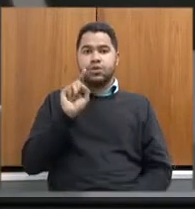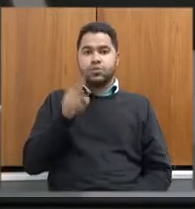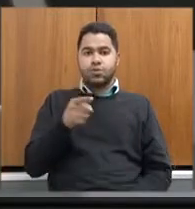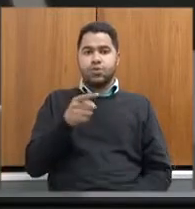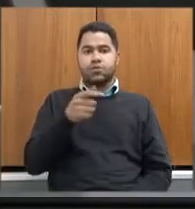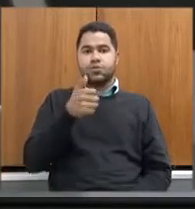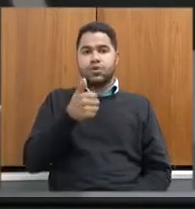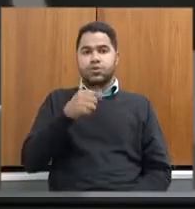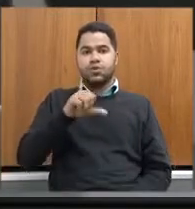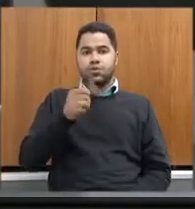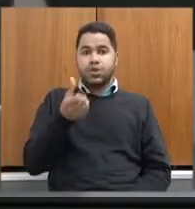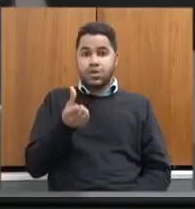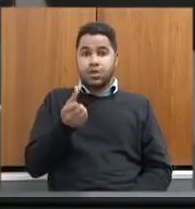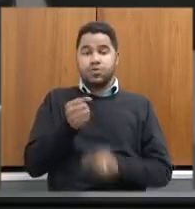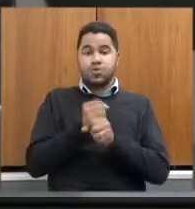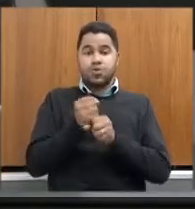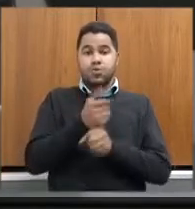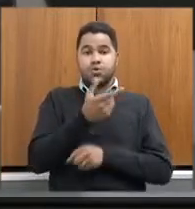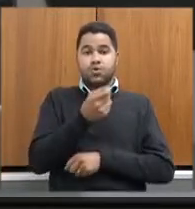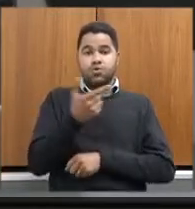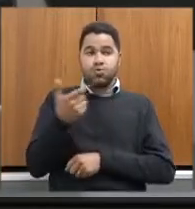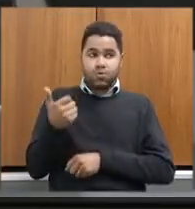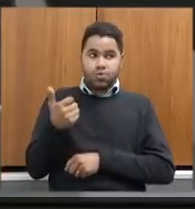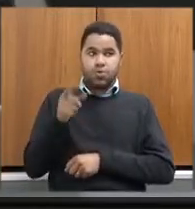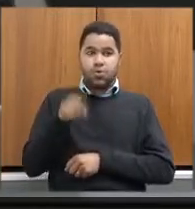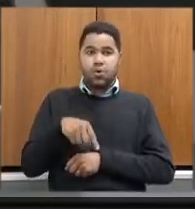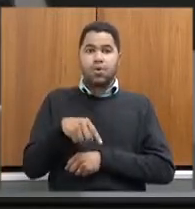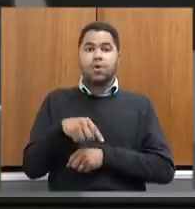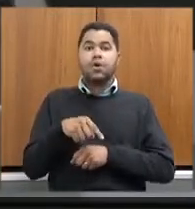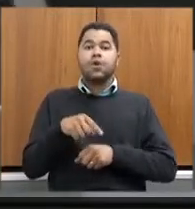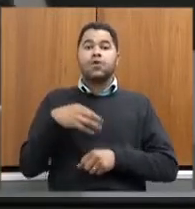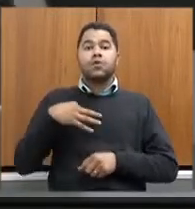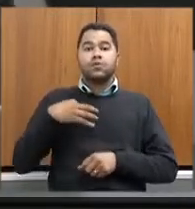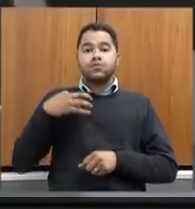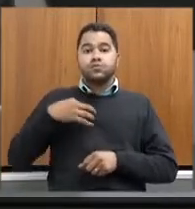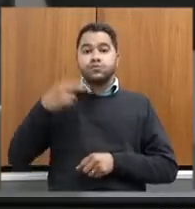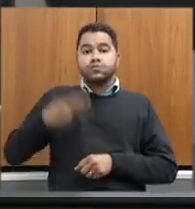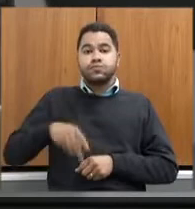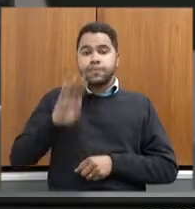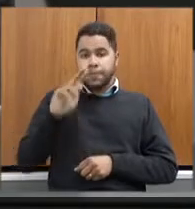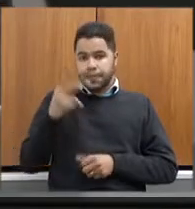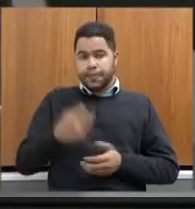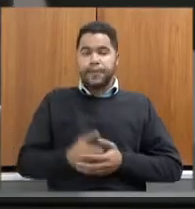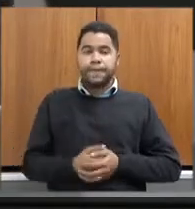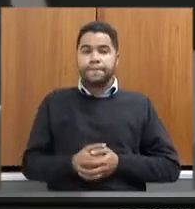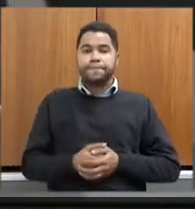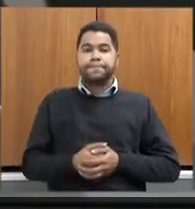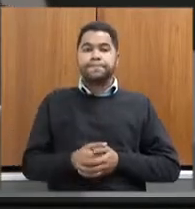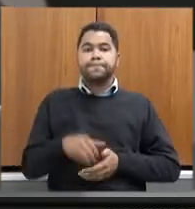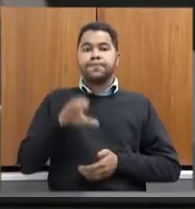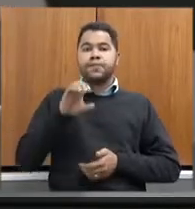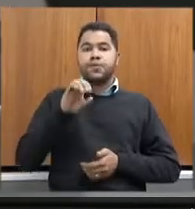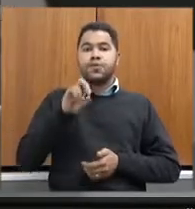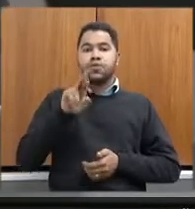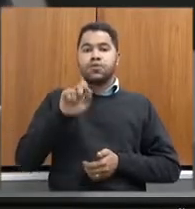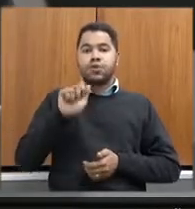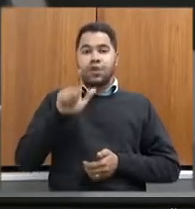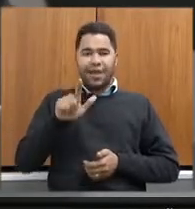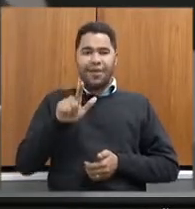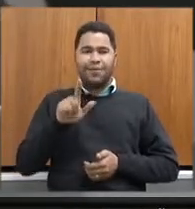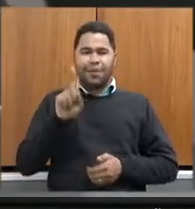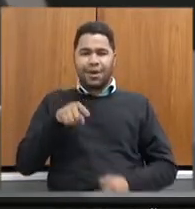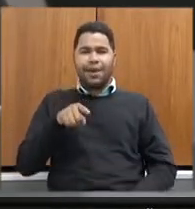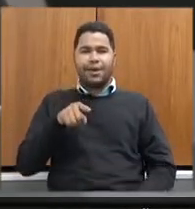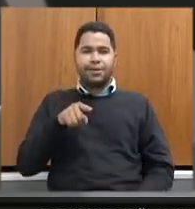3396 2021 utilidade pública São voluntários Belo Horizonte Coronel Sandro Deputado Arnaldo